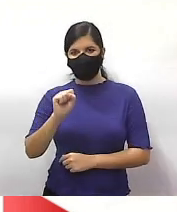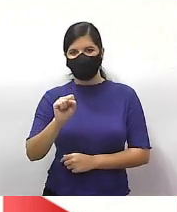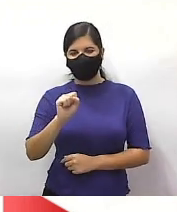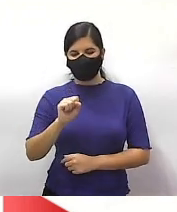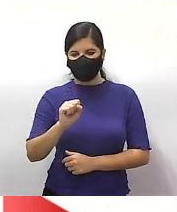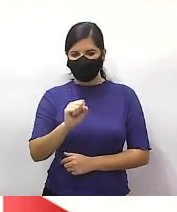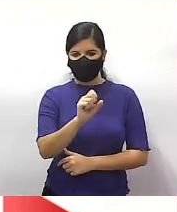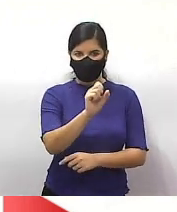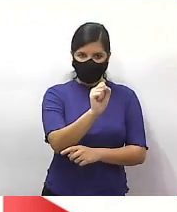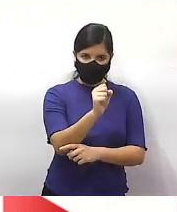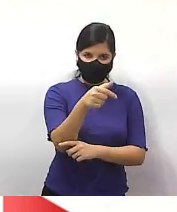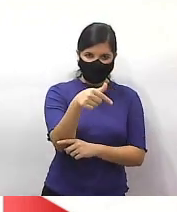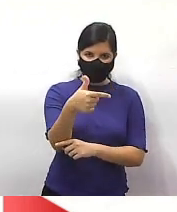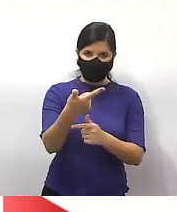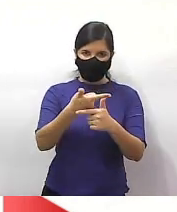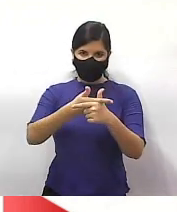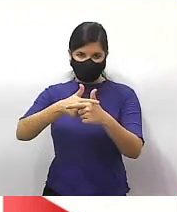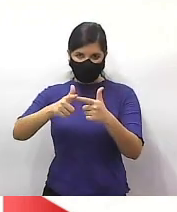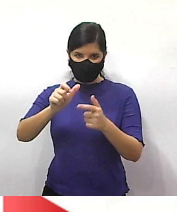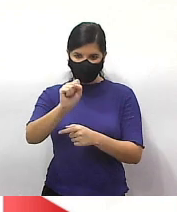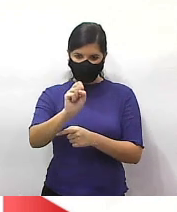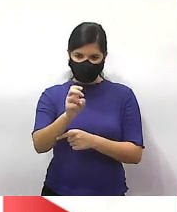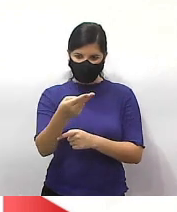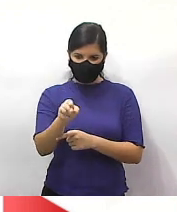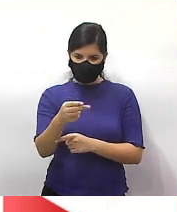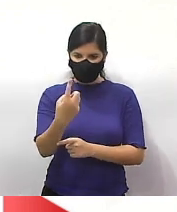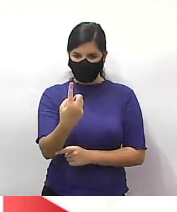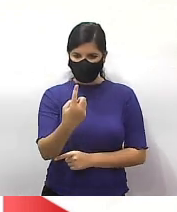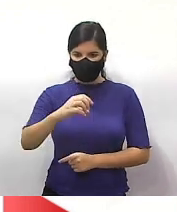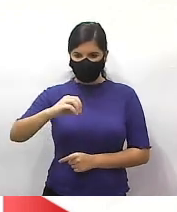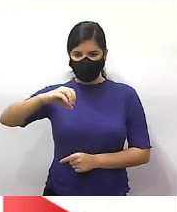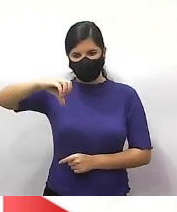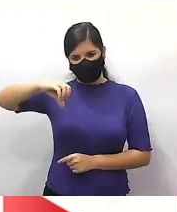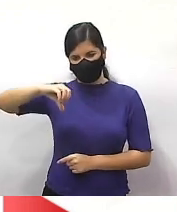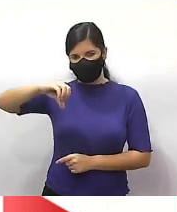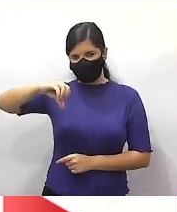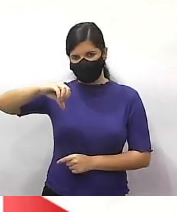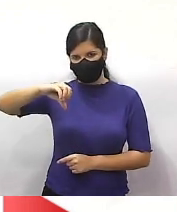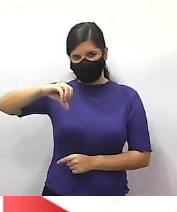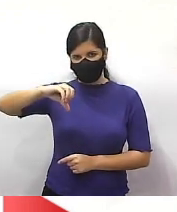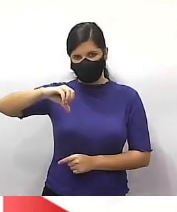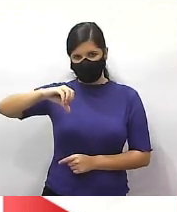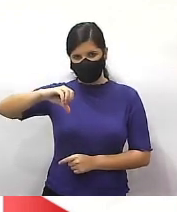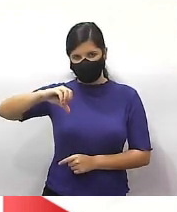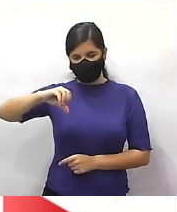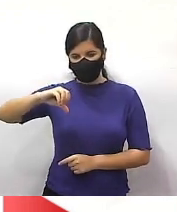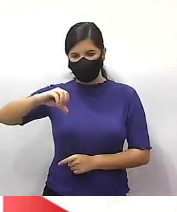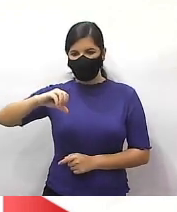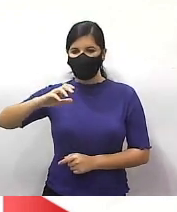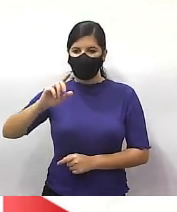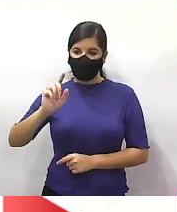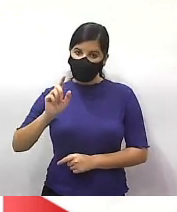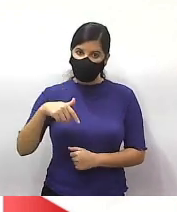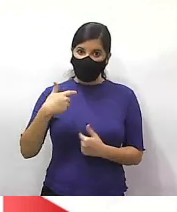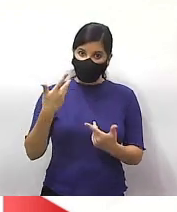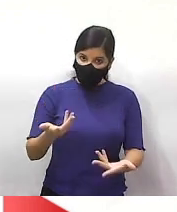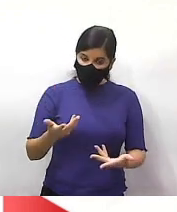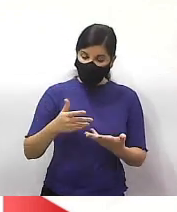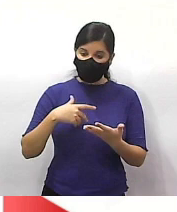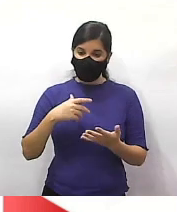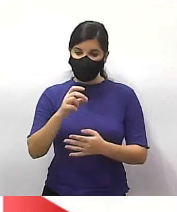Aí, 872 dividido por 8, na minha calculadora deu 109. Resto 0. Então,